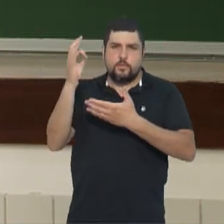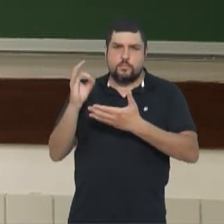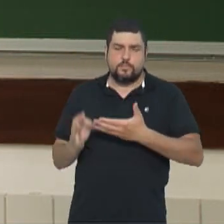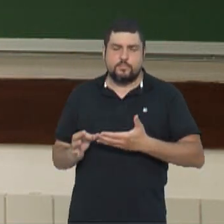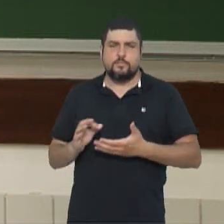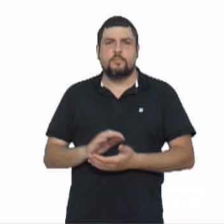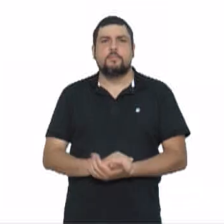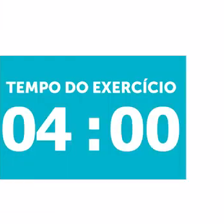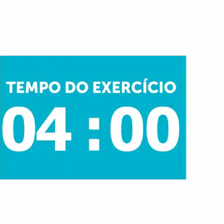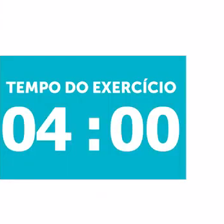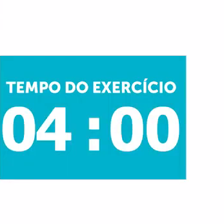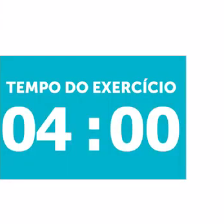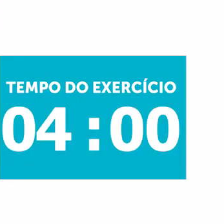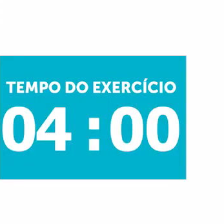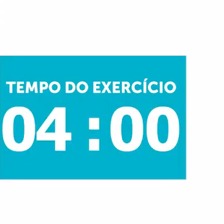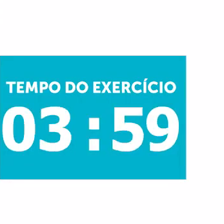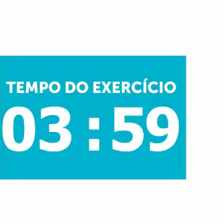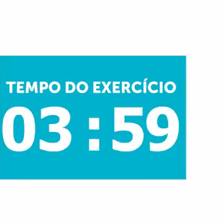nossa conversa.